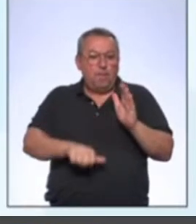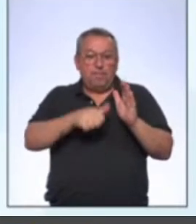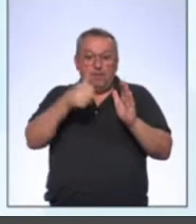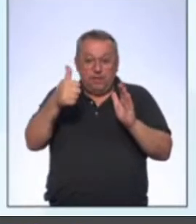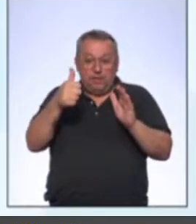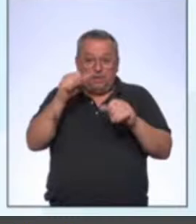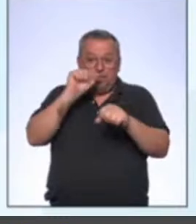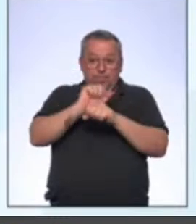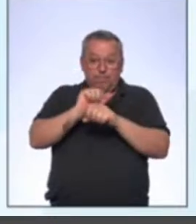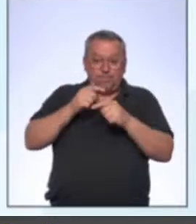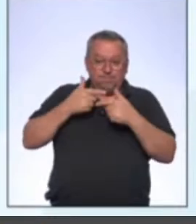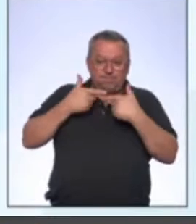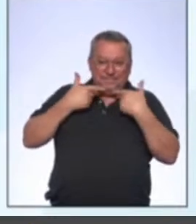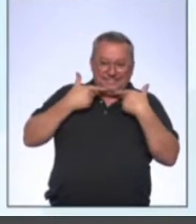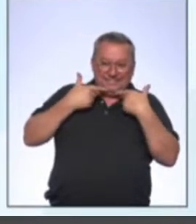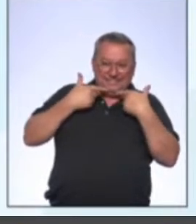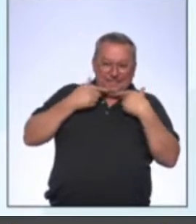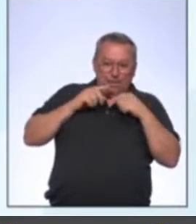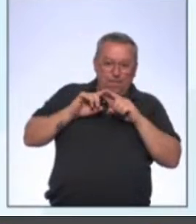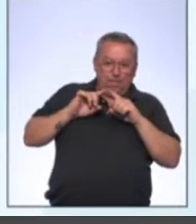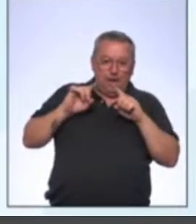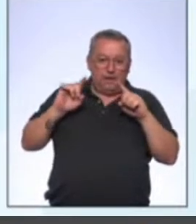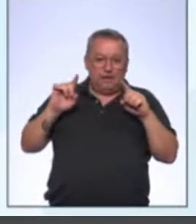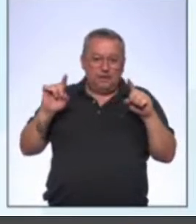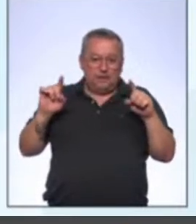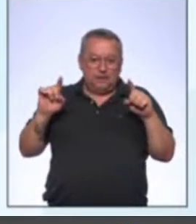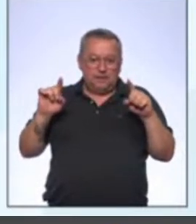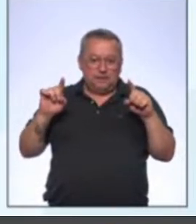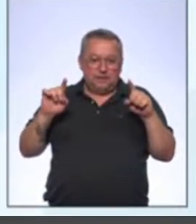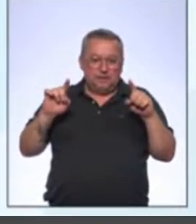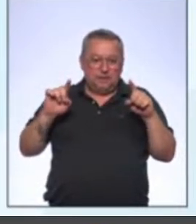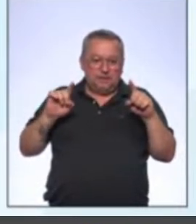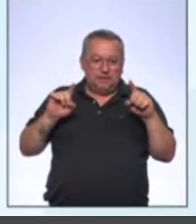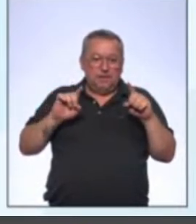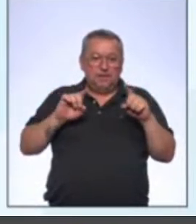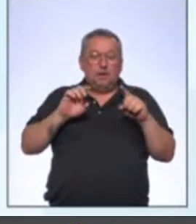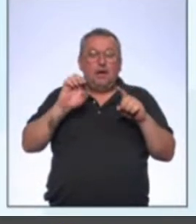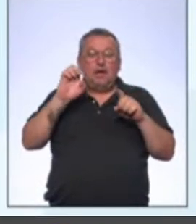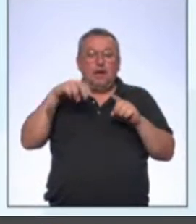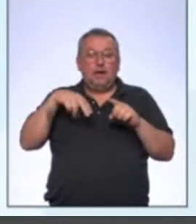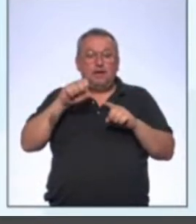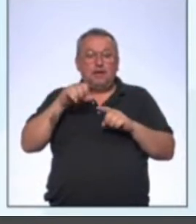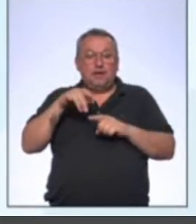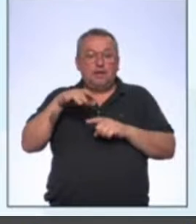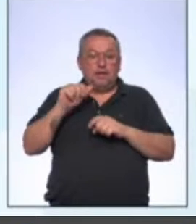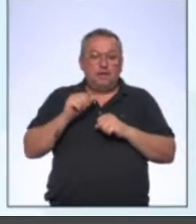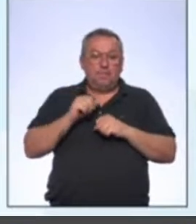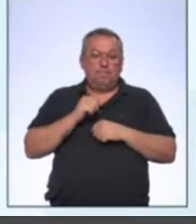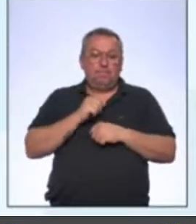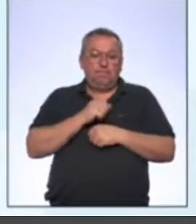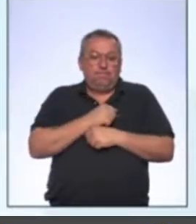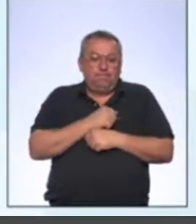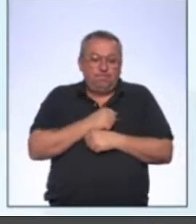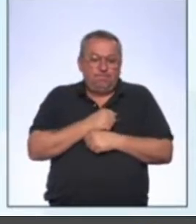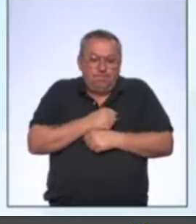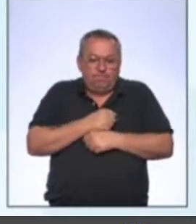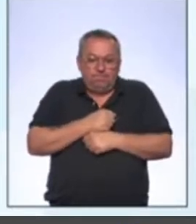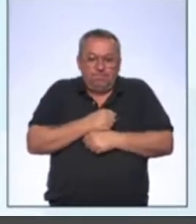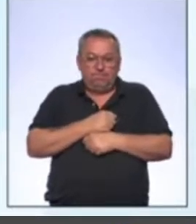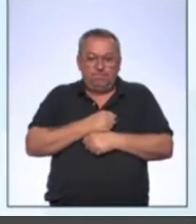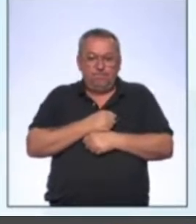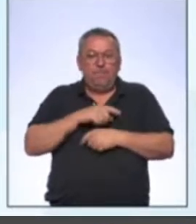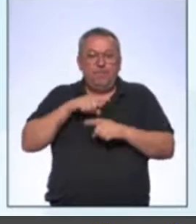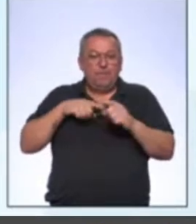sorrir, mas em seguida encolheu os ombros no gesto de diferença. Então você poderia